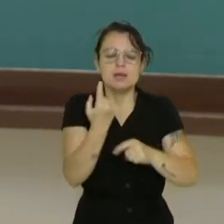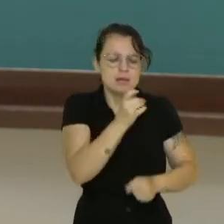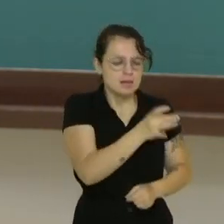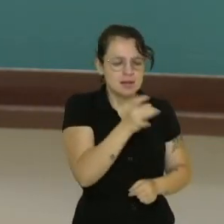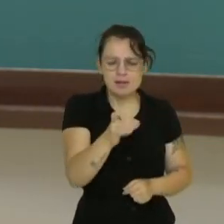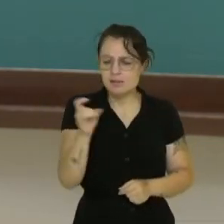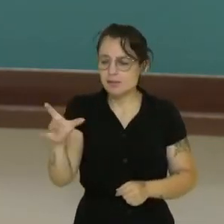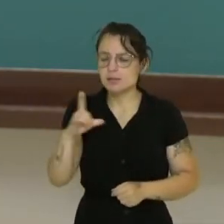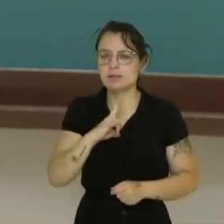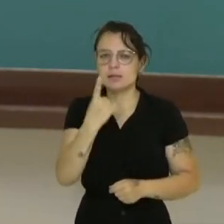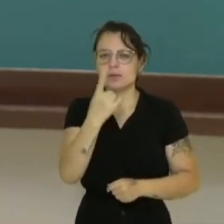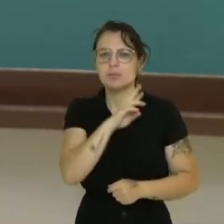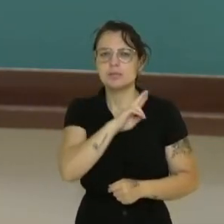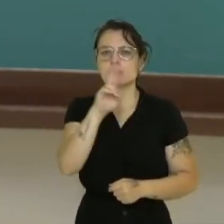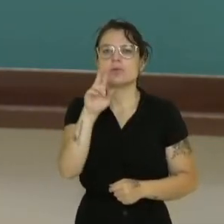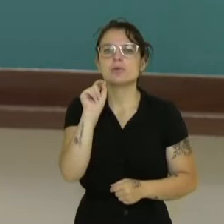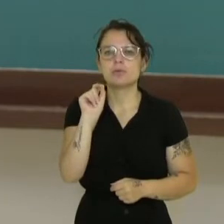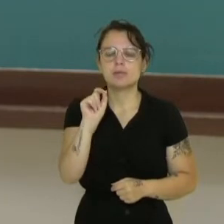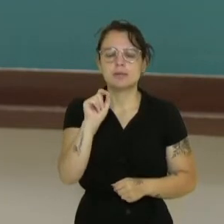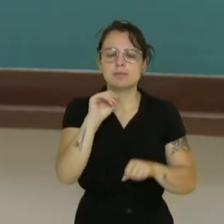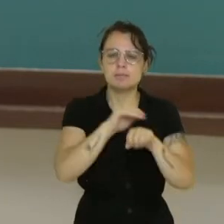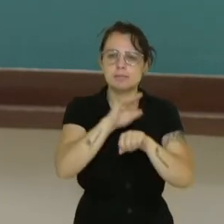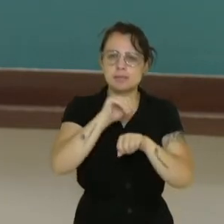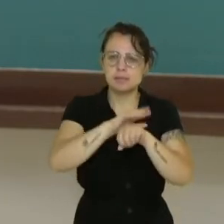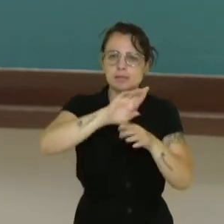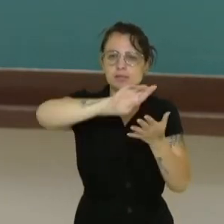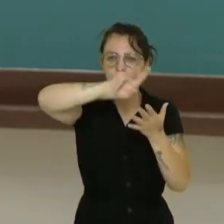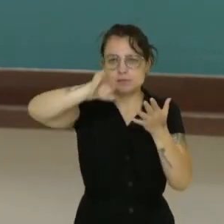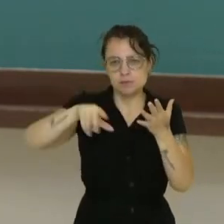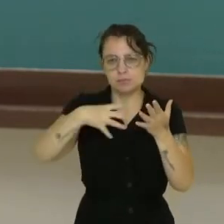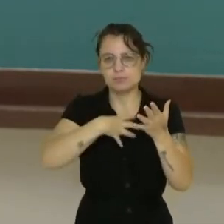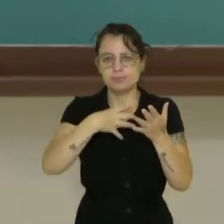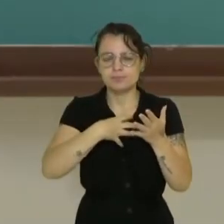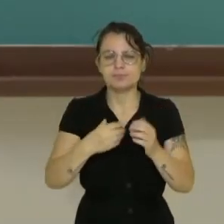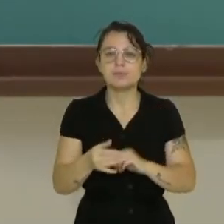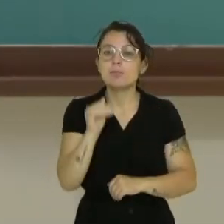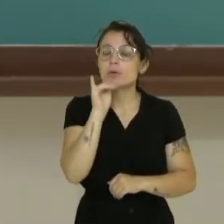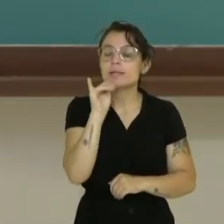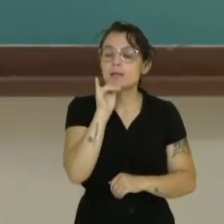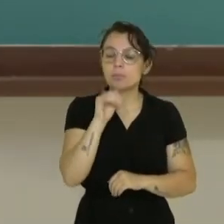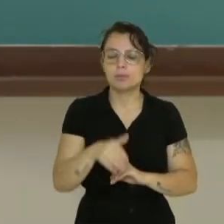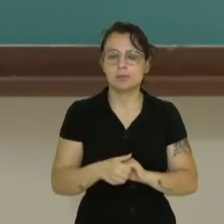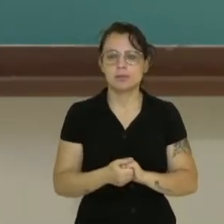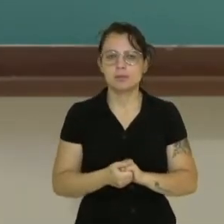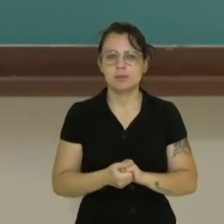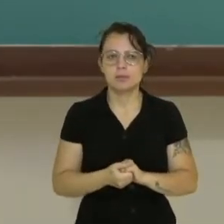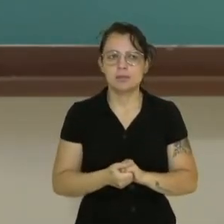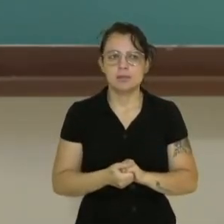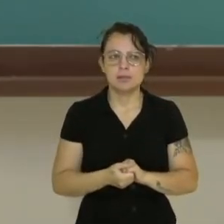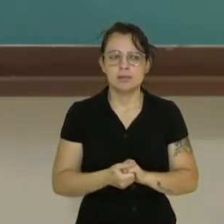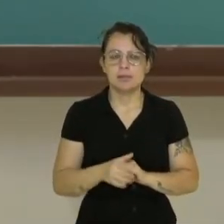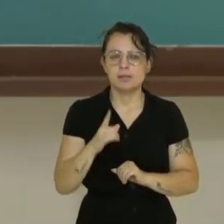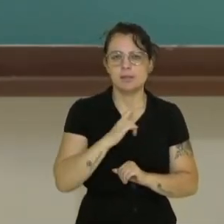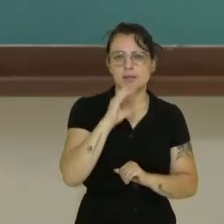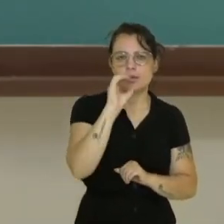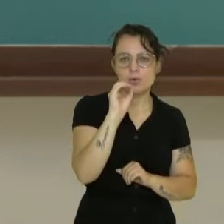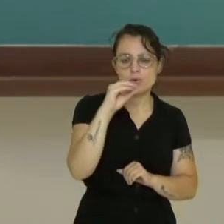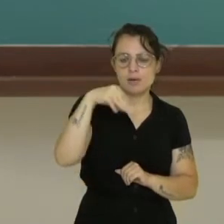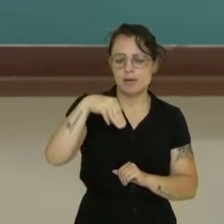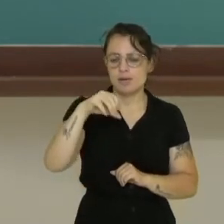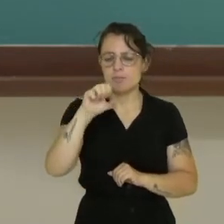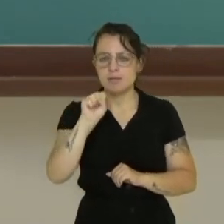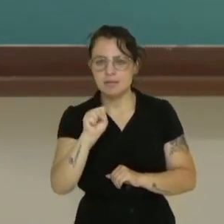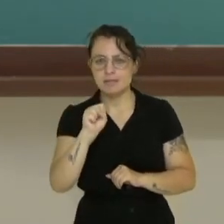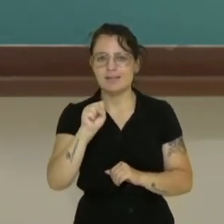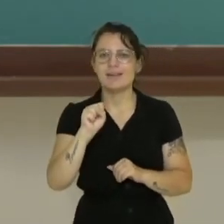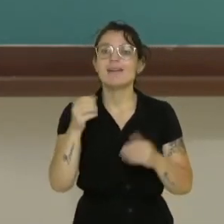vão ser responsáveis pelas mais variadas situações, como por exemplo, a OMS, que nós ouvimos